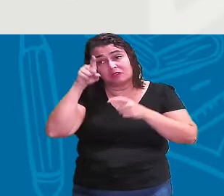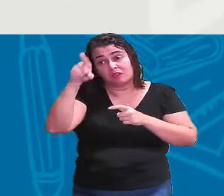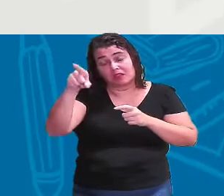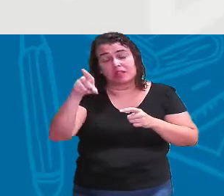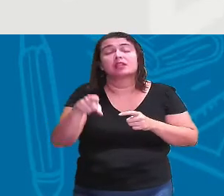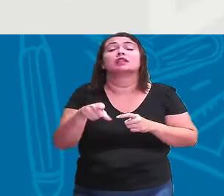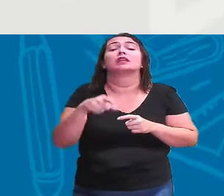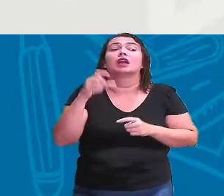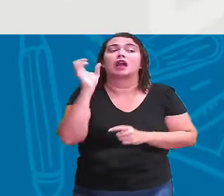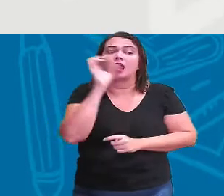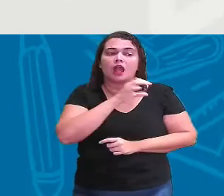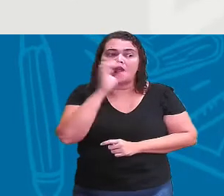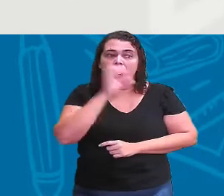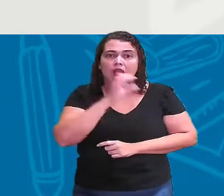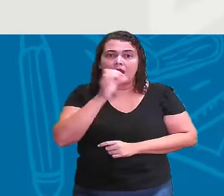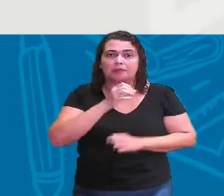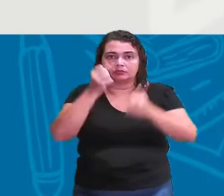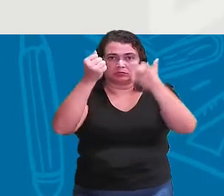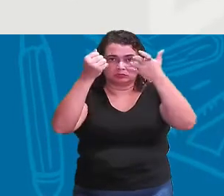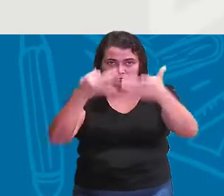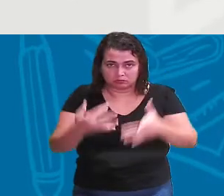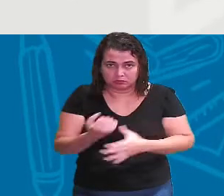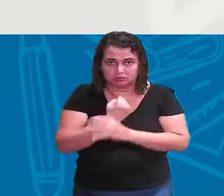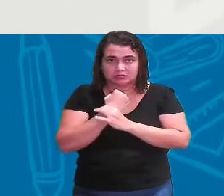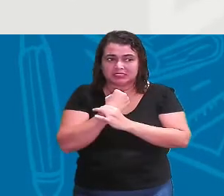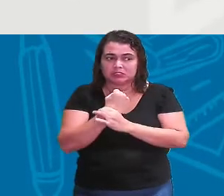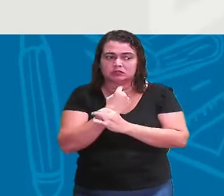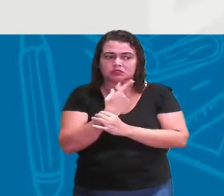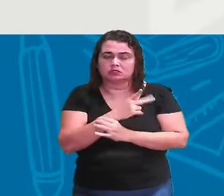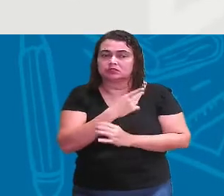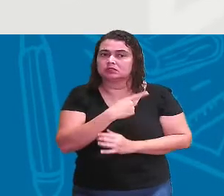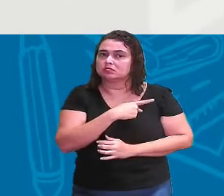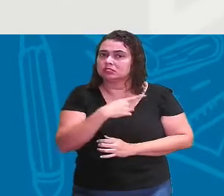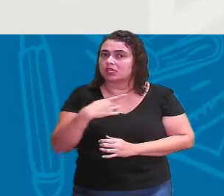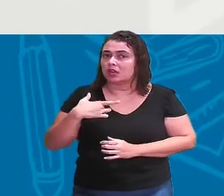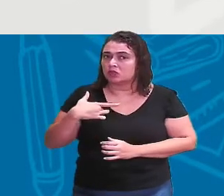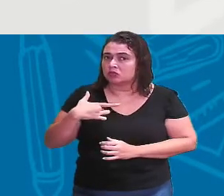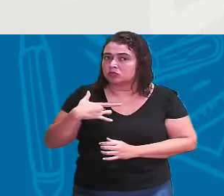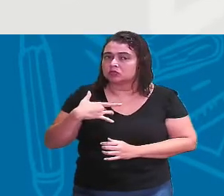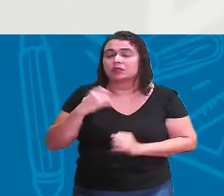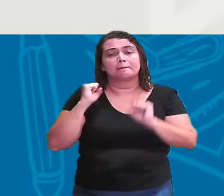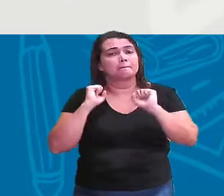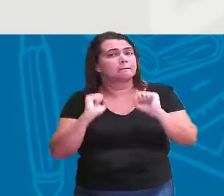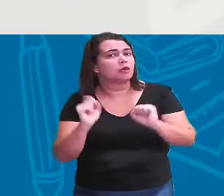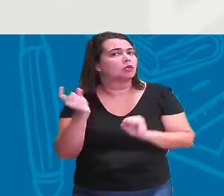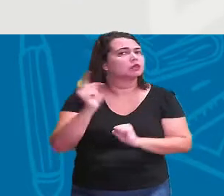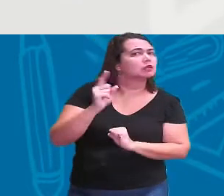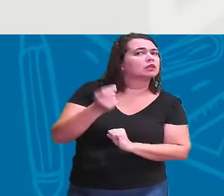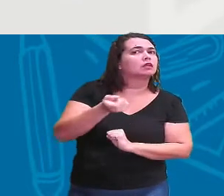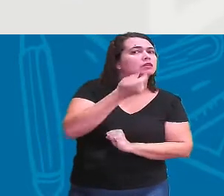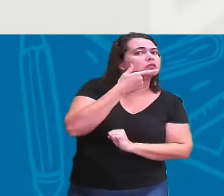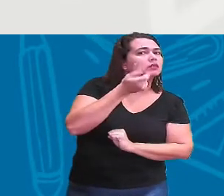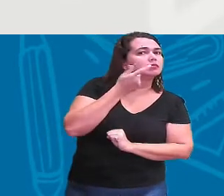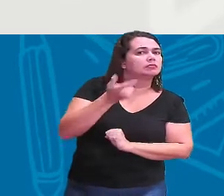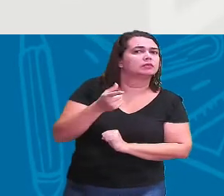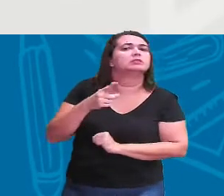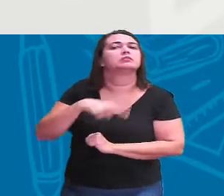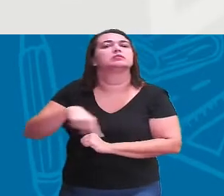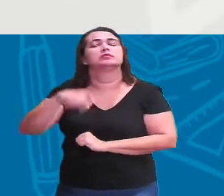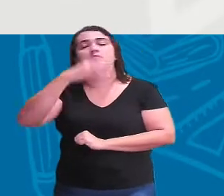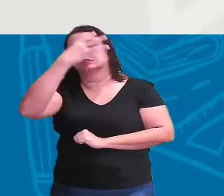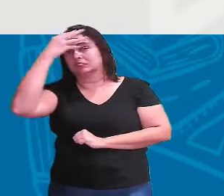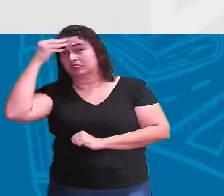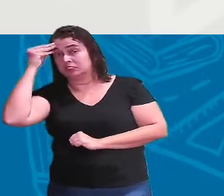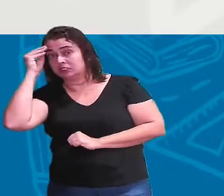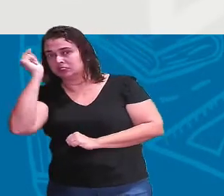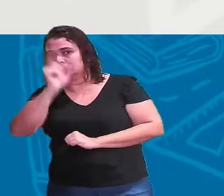poder justamente ser um garantidor da tua saúde. Então, fica essas informações, tá? Não esquece disso, que faz toda a